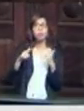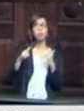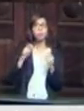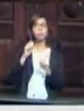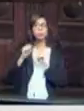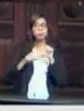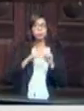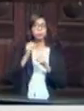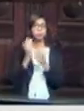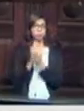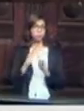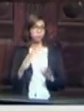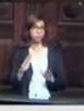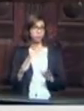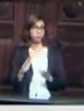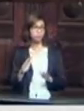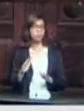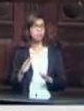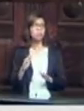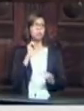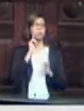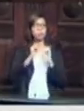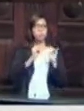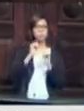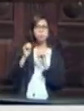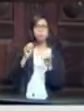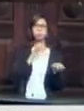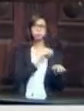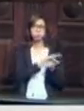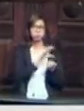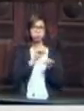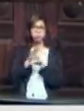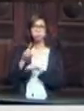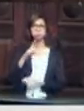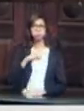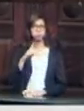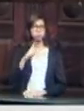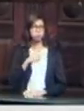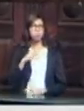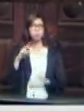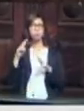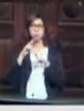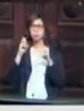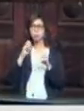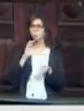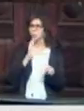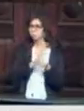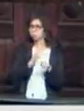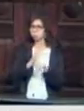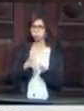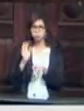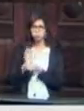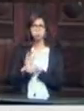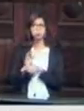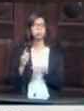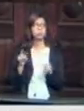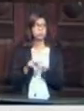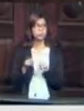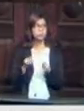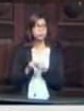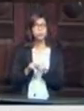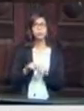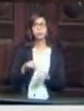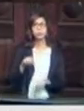se tem as informações nas mãos relativas a todos os benefícios, a todas as isenções,